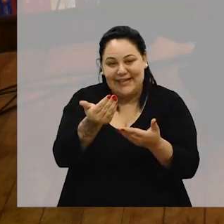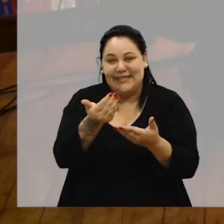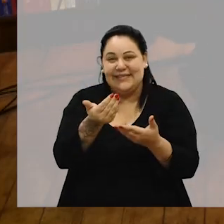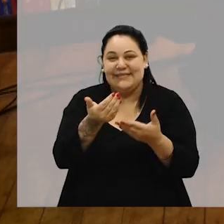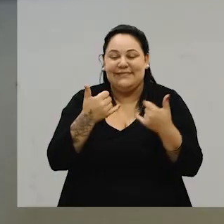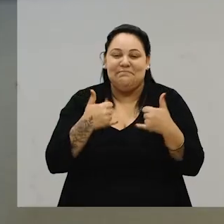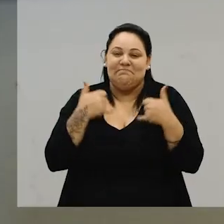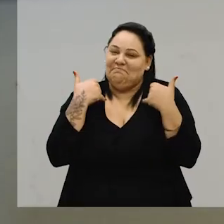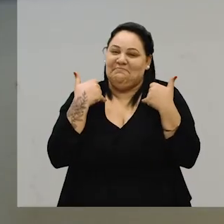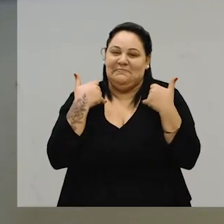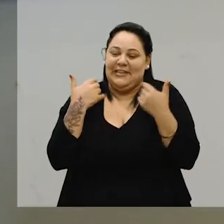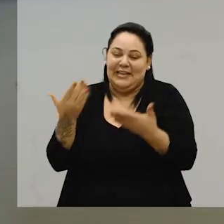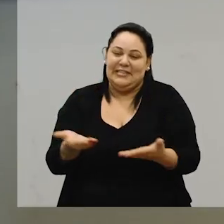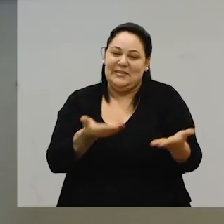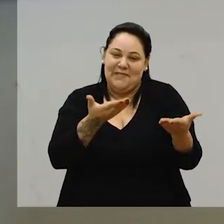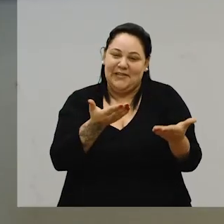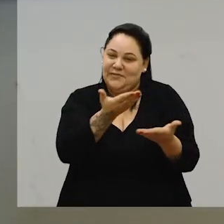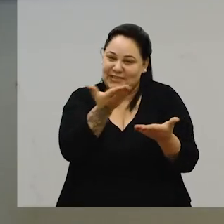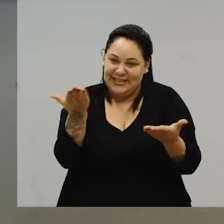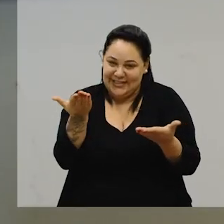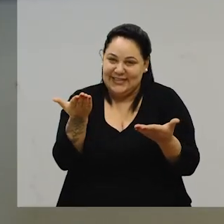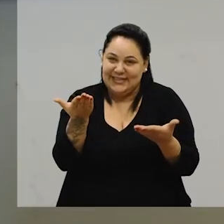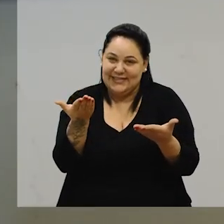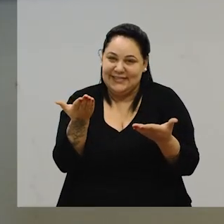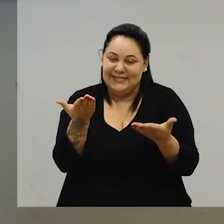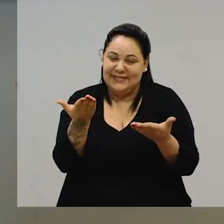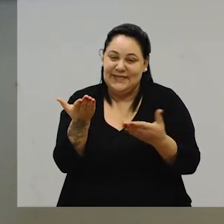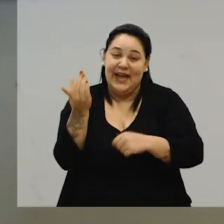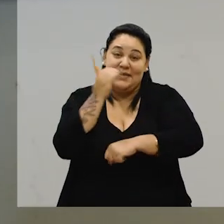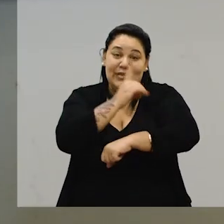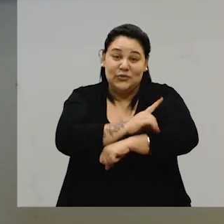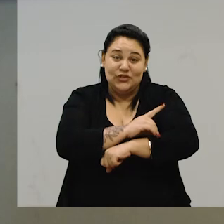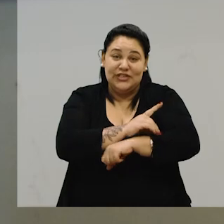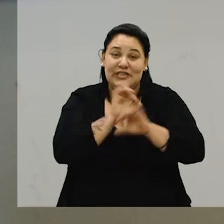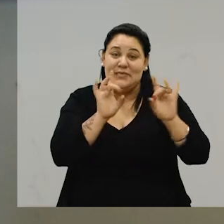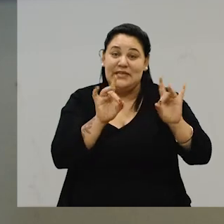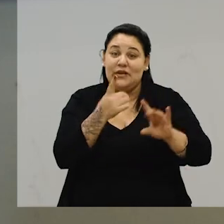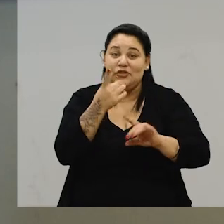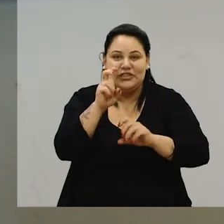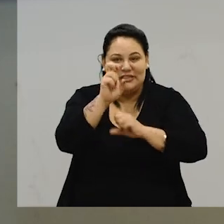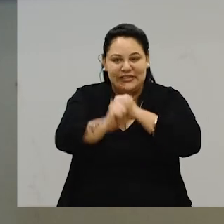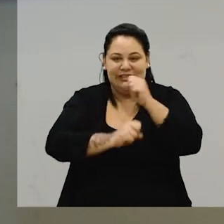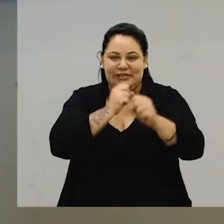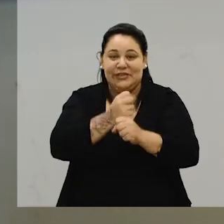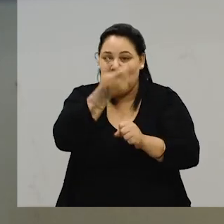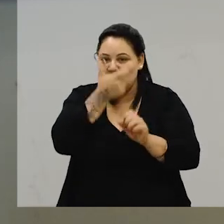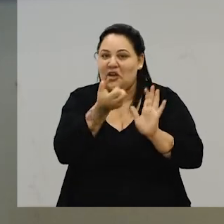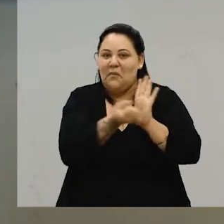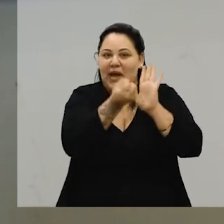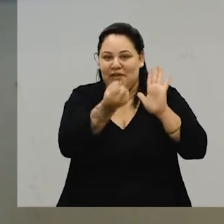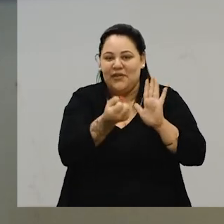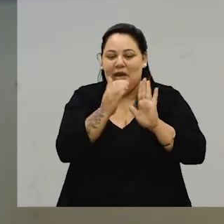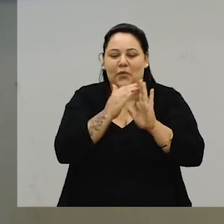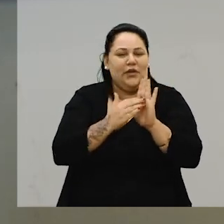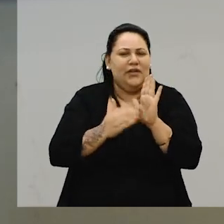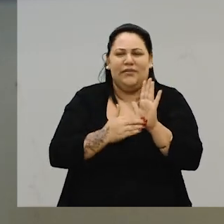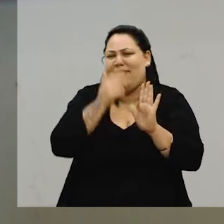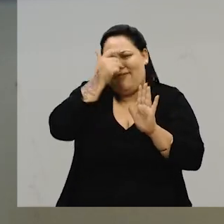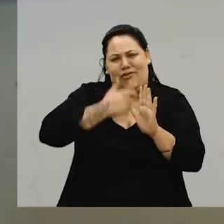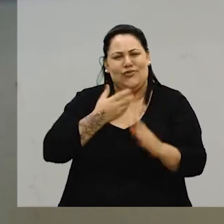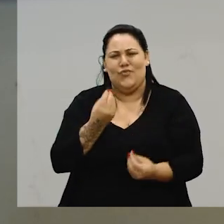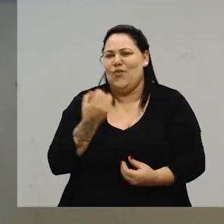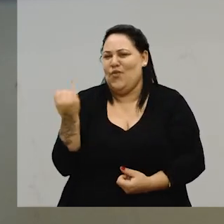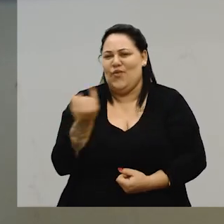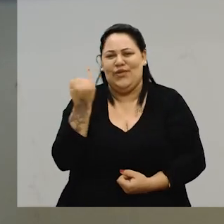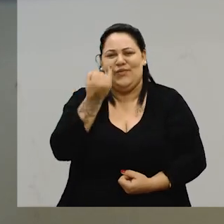Obrigado, enfim, é uma honra estar recebendo o programa aqui, né? Ainda mais uma data comemorativa de 15 anos, né? Eu acho que é bem emblemático, né? Um programa que eu acho